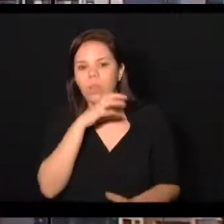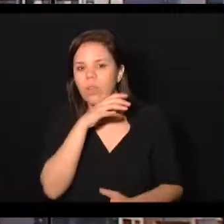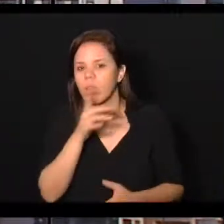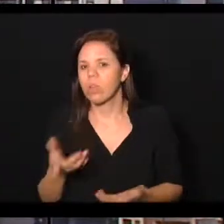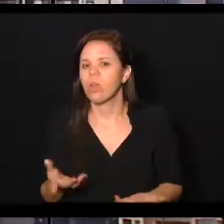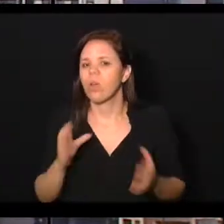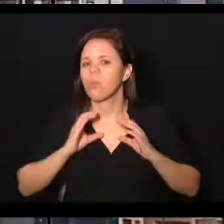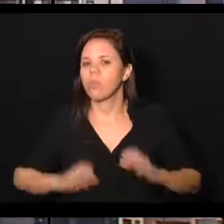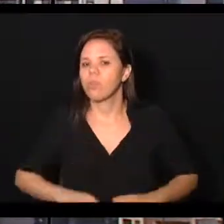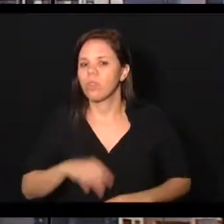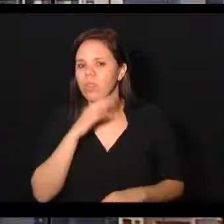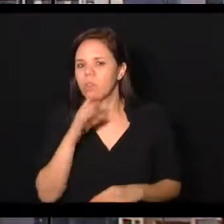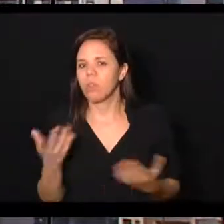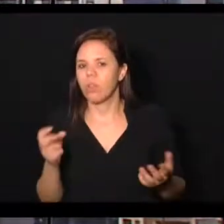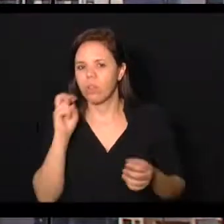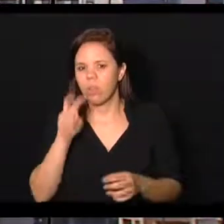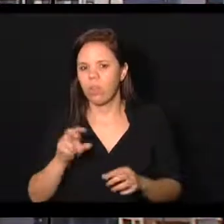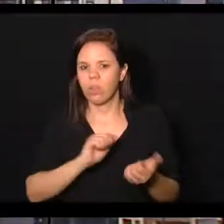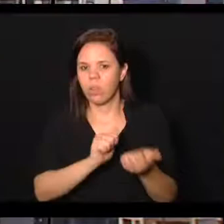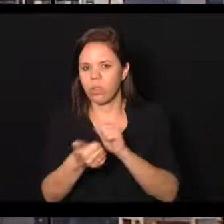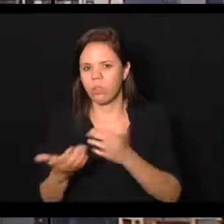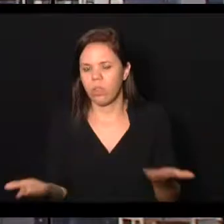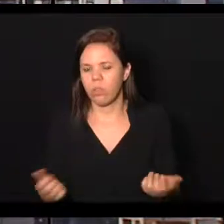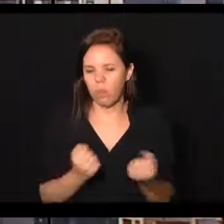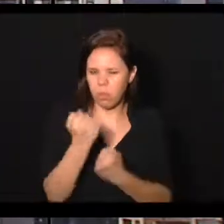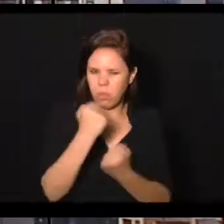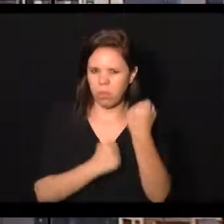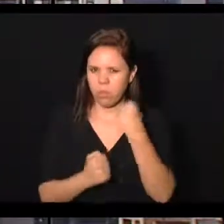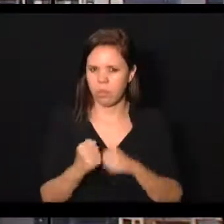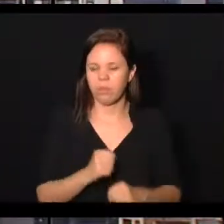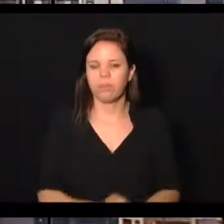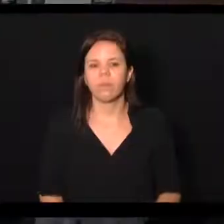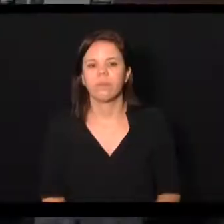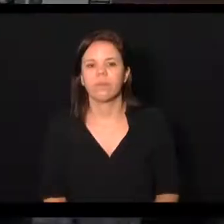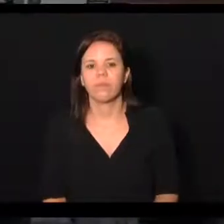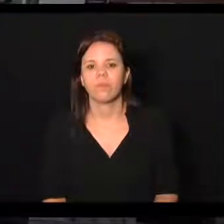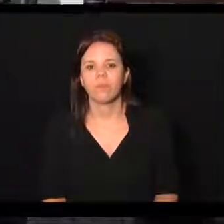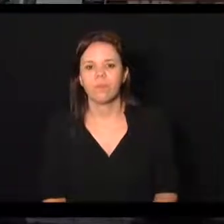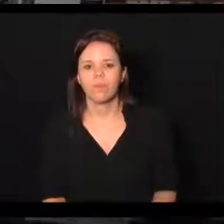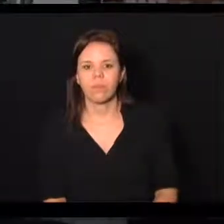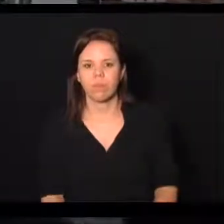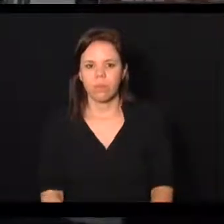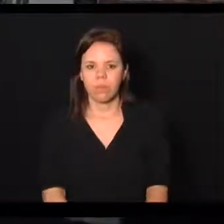dos animais. E olha o esporte aí com boxe olímpico, não saia daí.